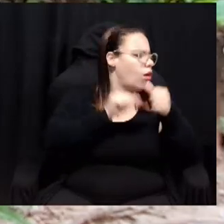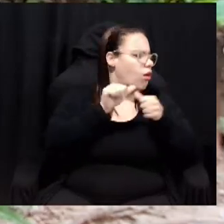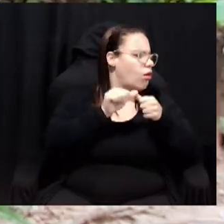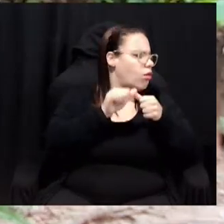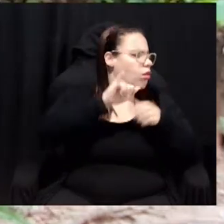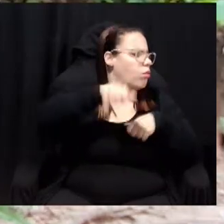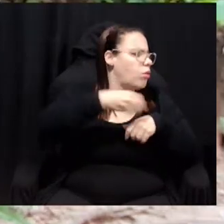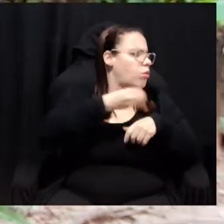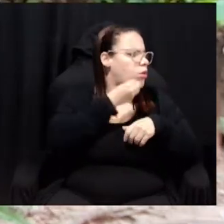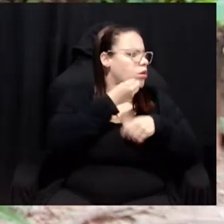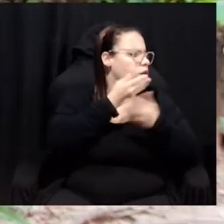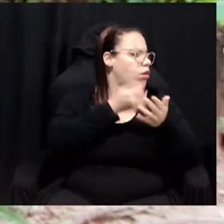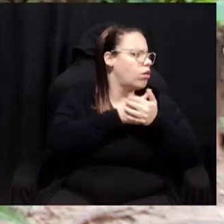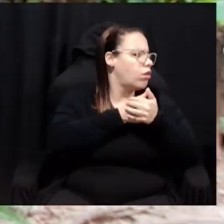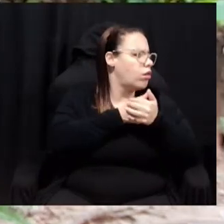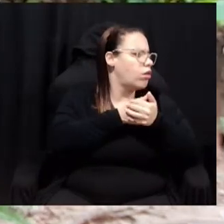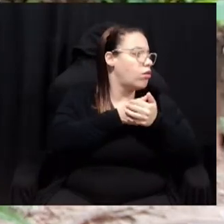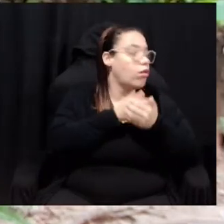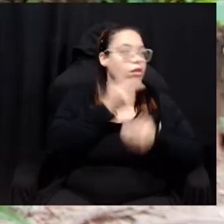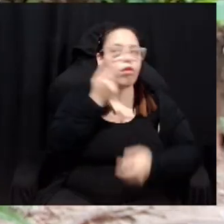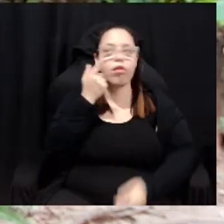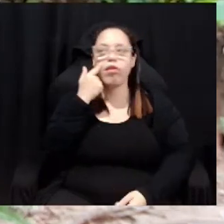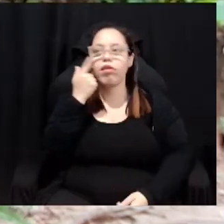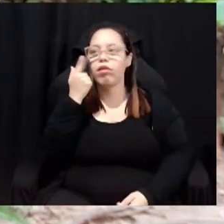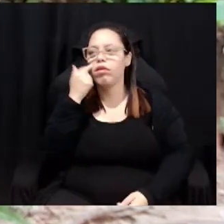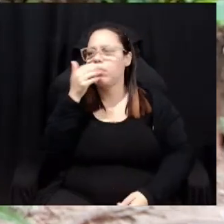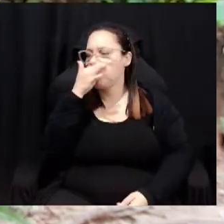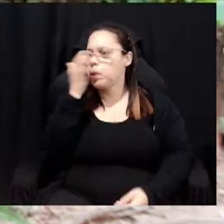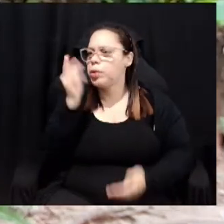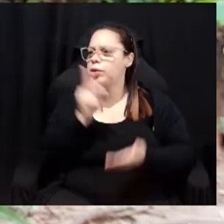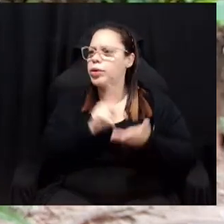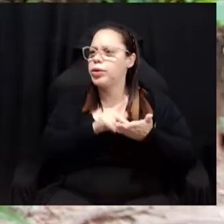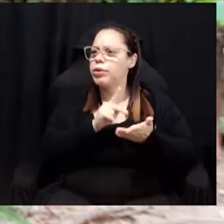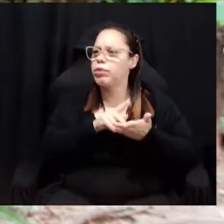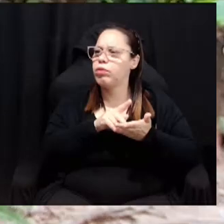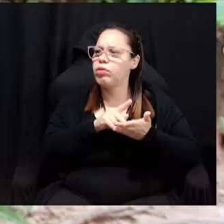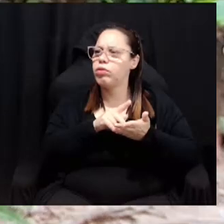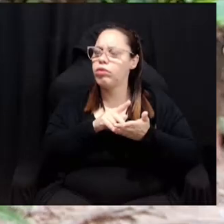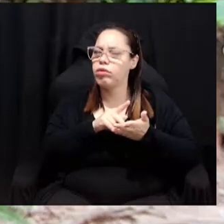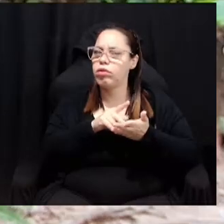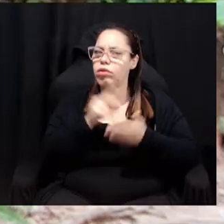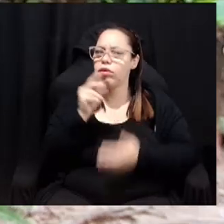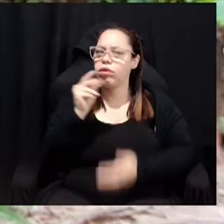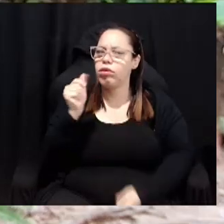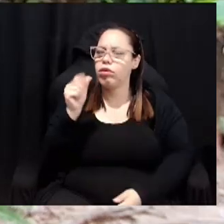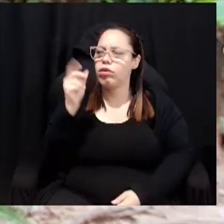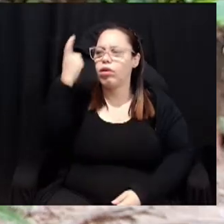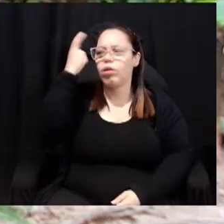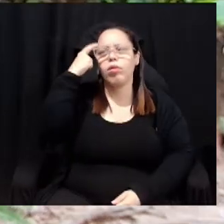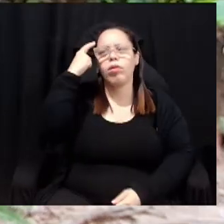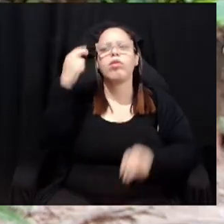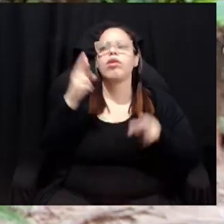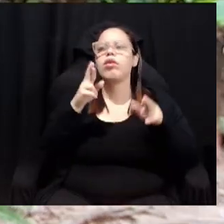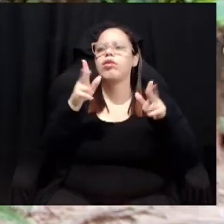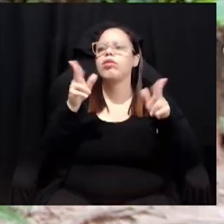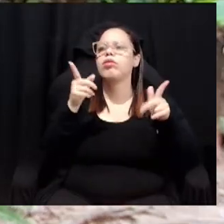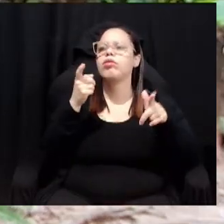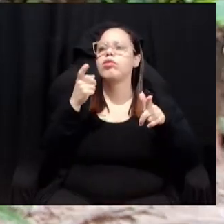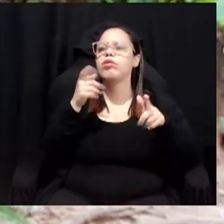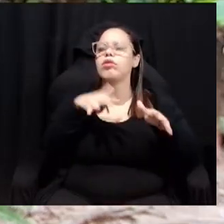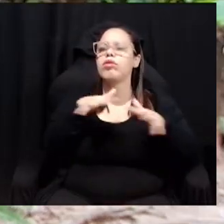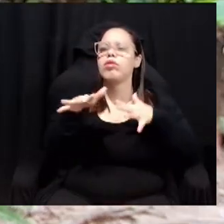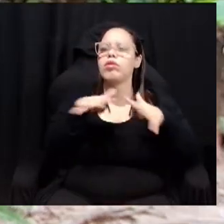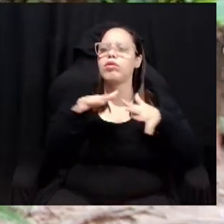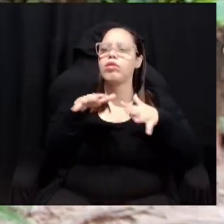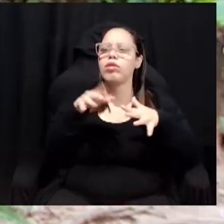oportunidade? Olha, na realidade, estávamos há um tempo pensando em algo. E naquele momento, quando a pera